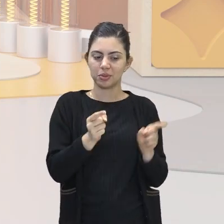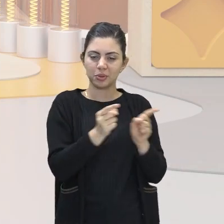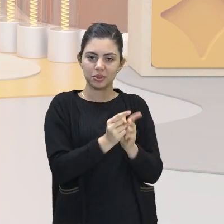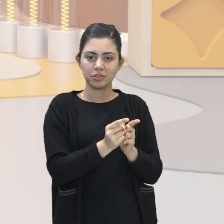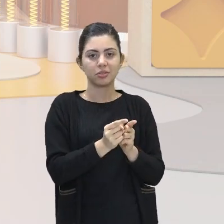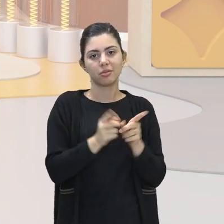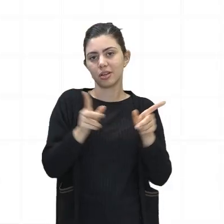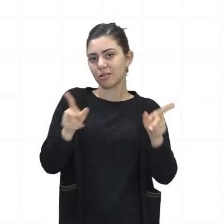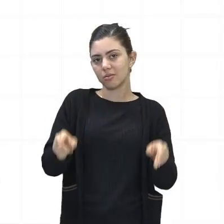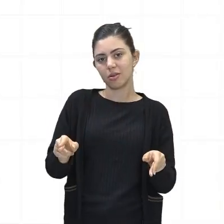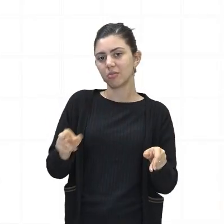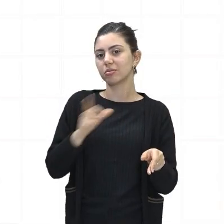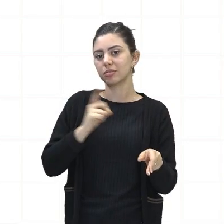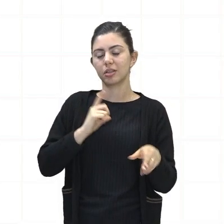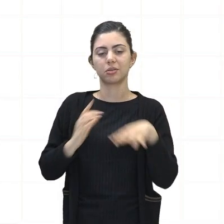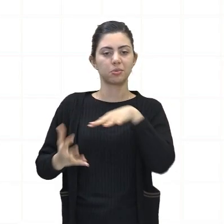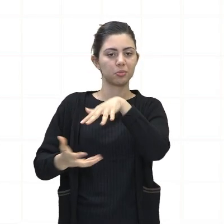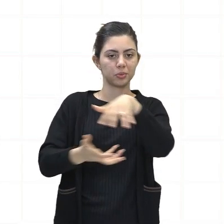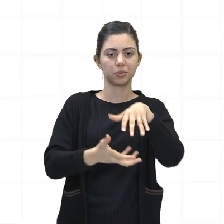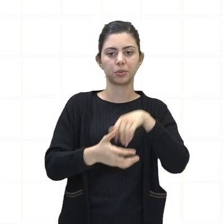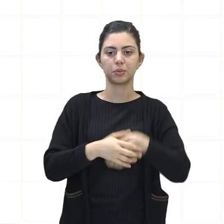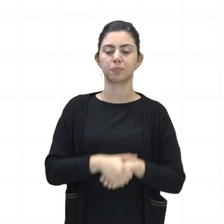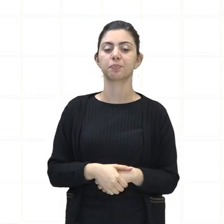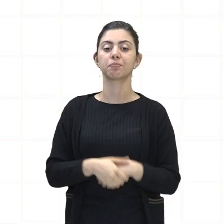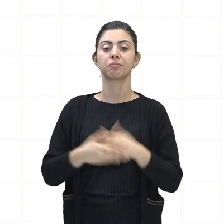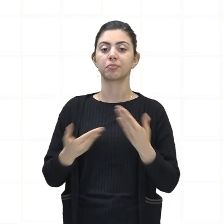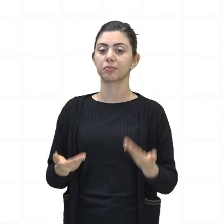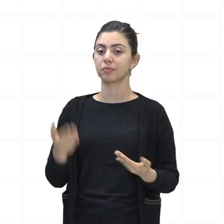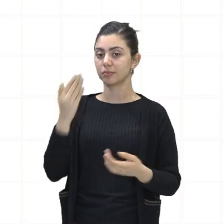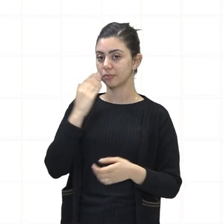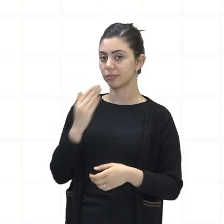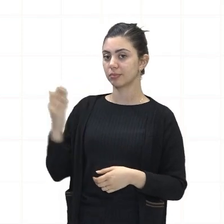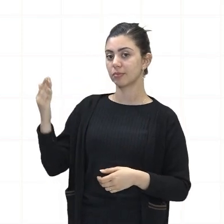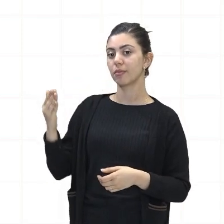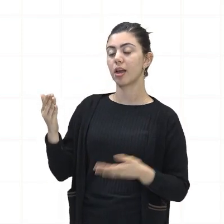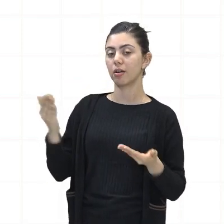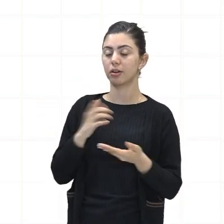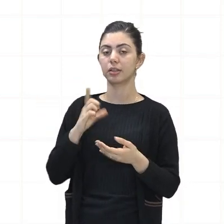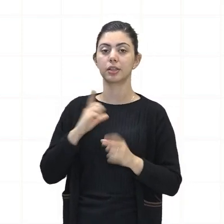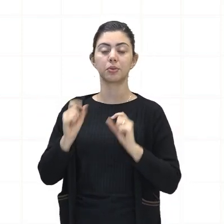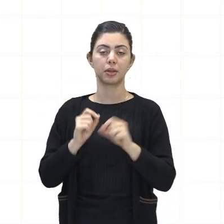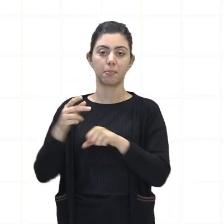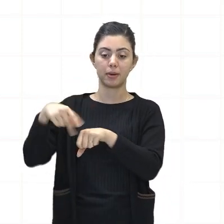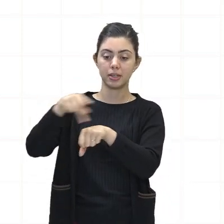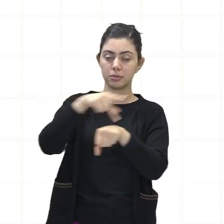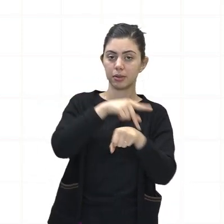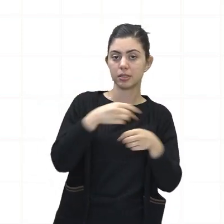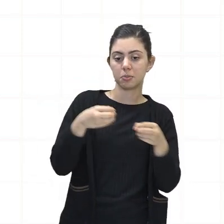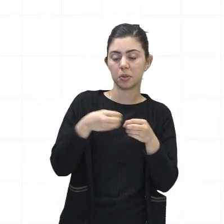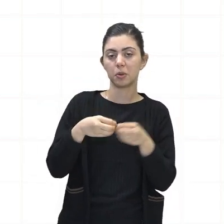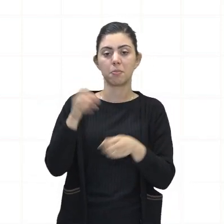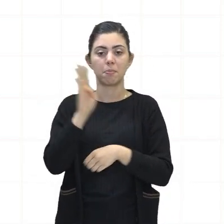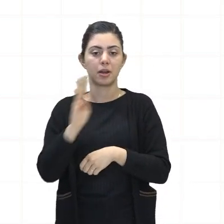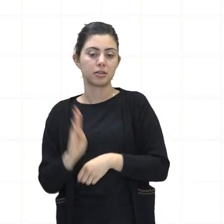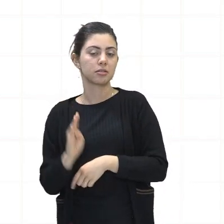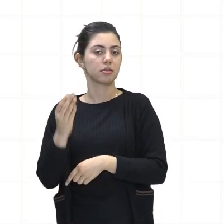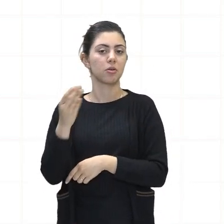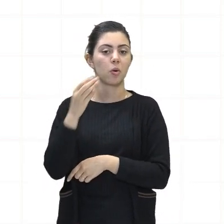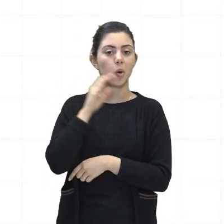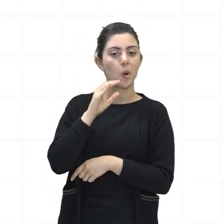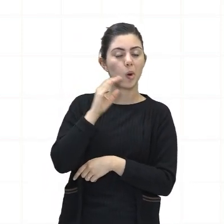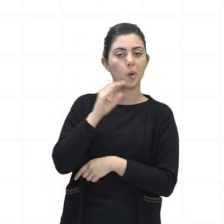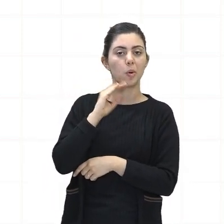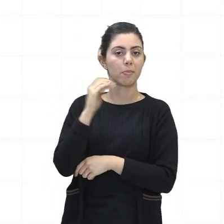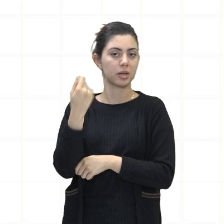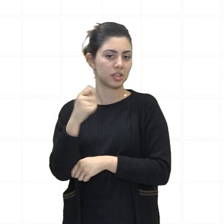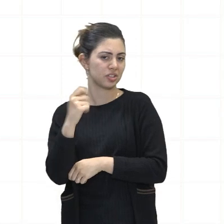vai ver na próxima tela aí. Quando a gente fala de urbanização, né, nesses países vizinhos nossos, Brasil, Colômbia,